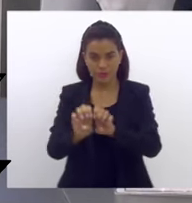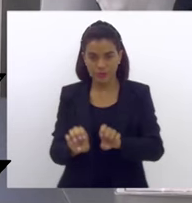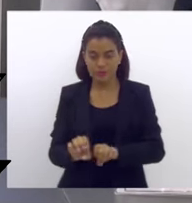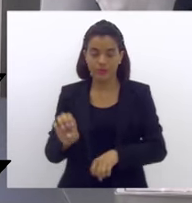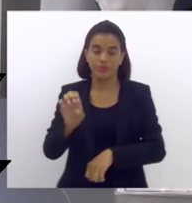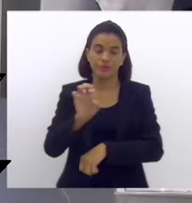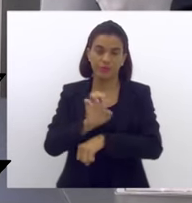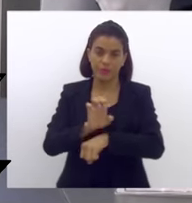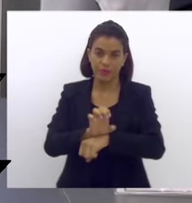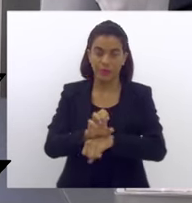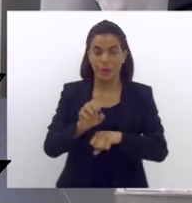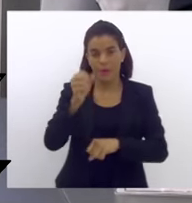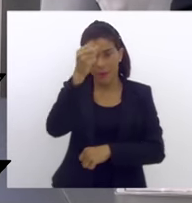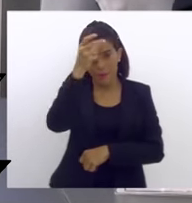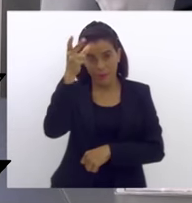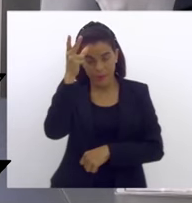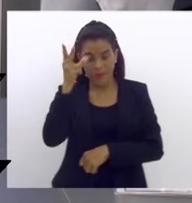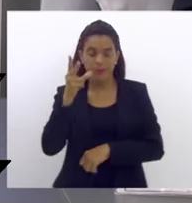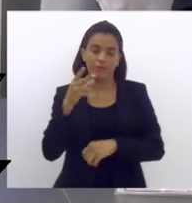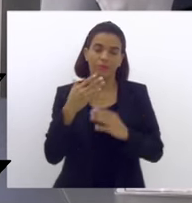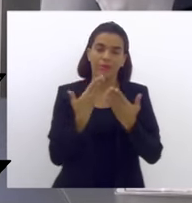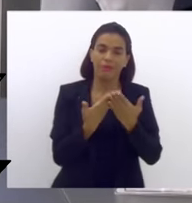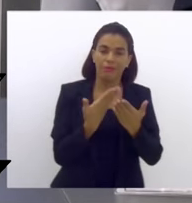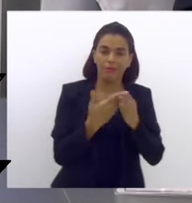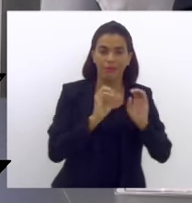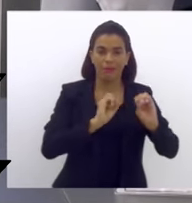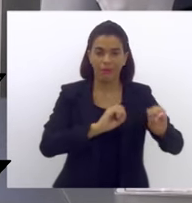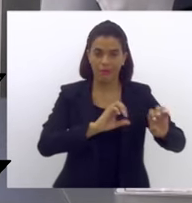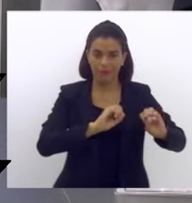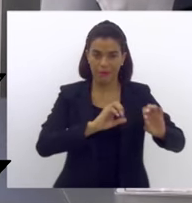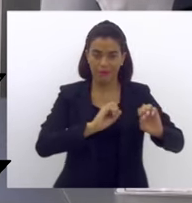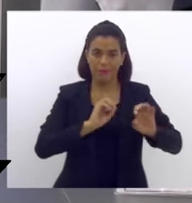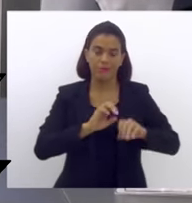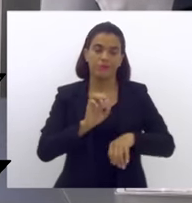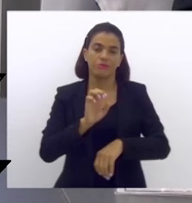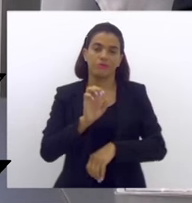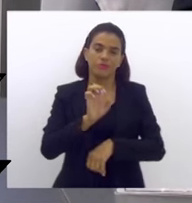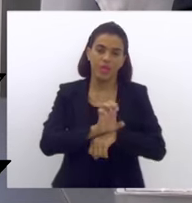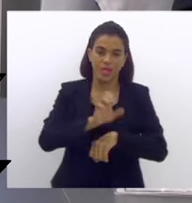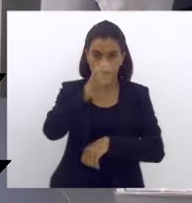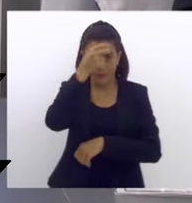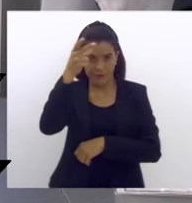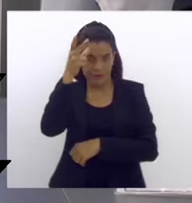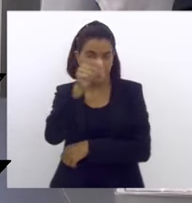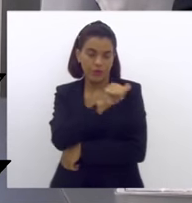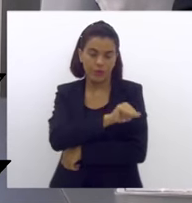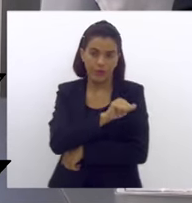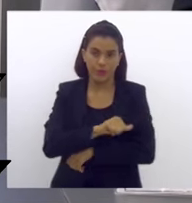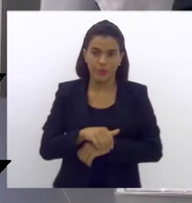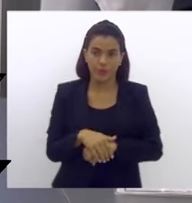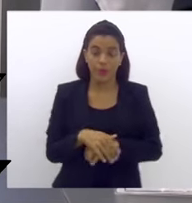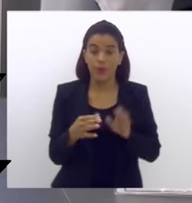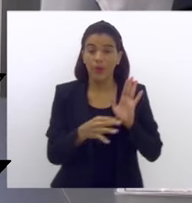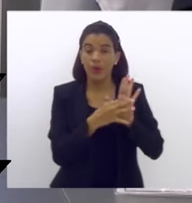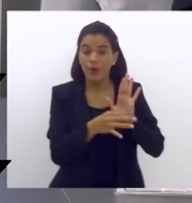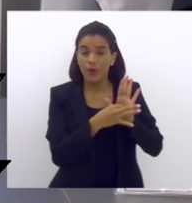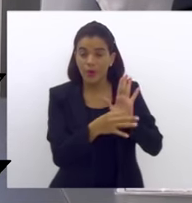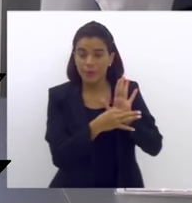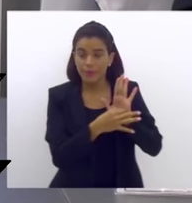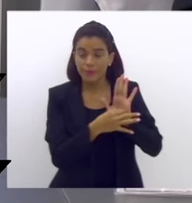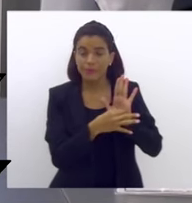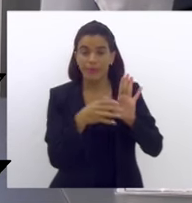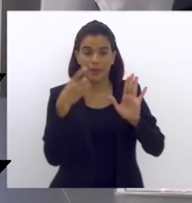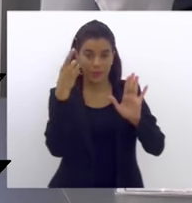estadual e municipais de Educação no estado do Rio de Janeiro eh na realidade aqui o parecer